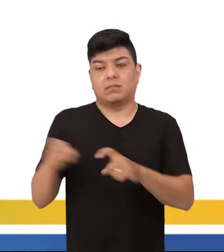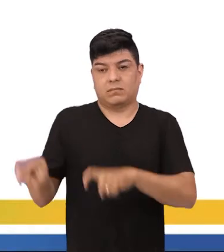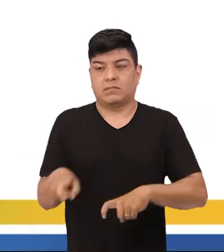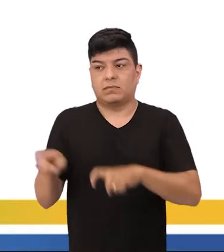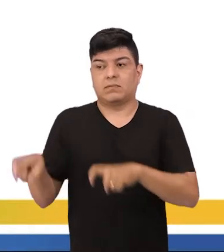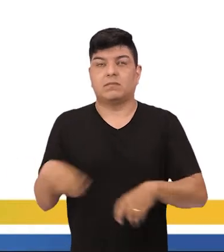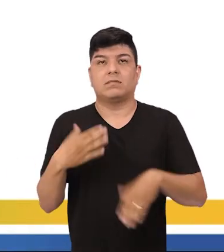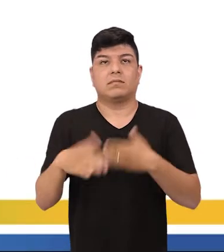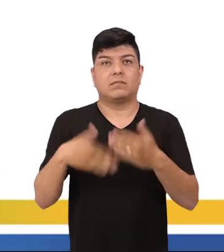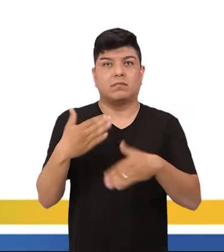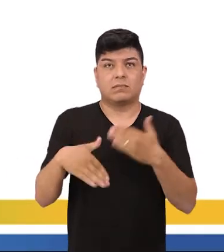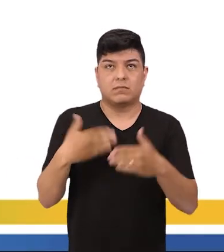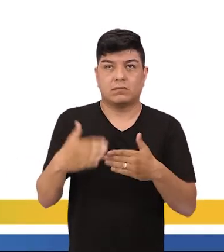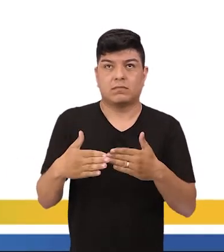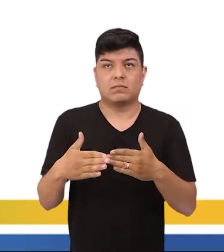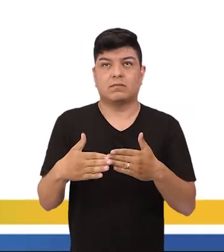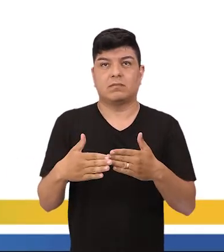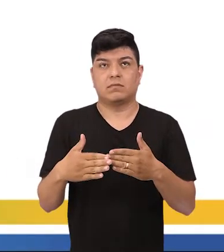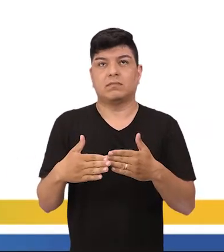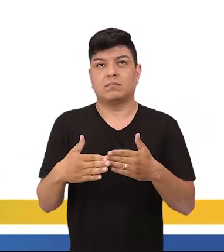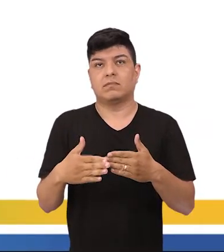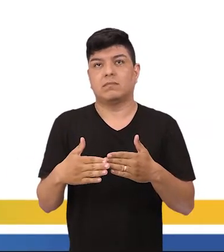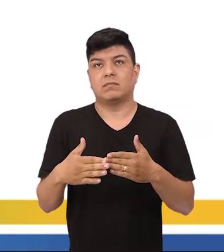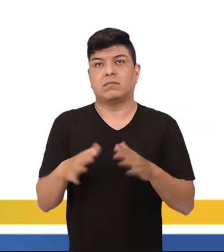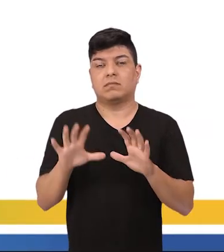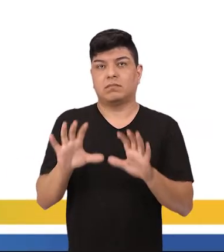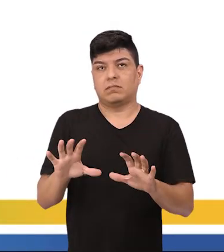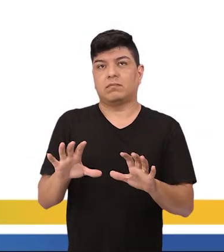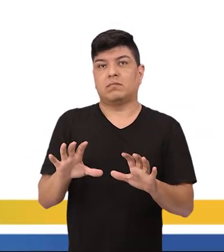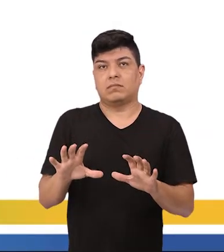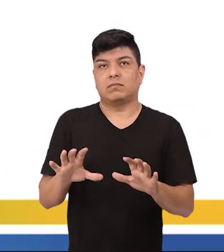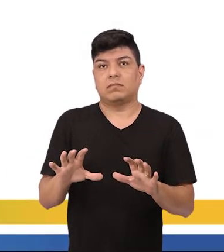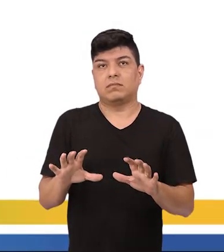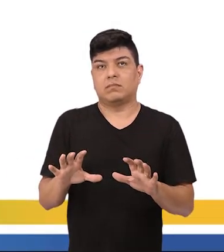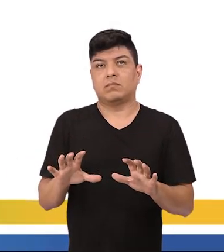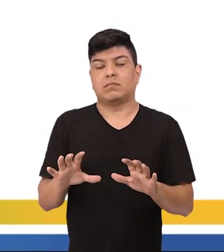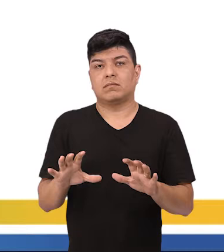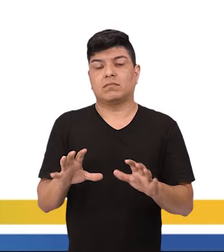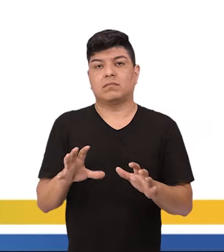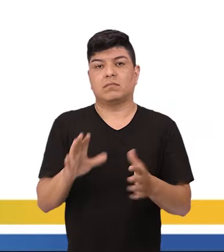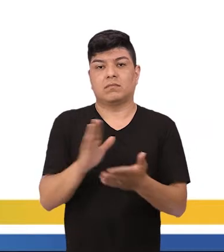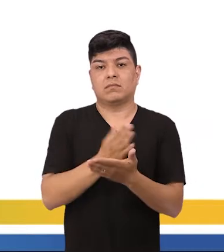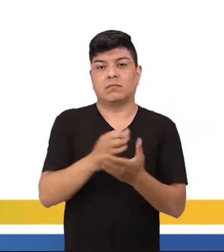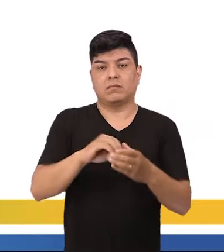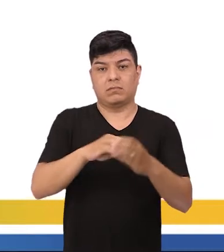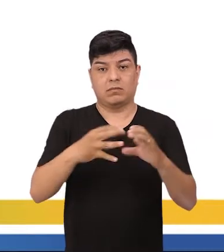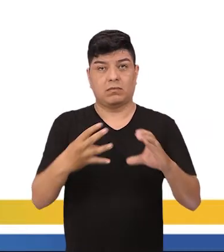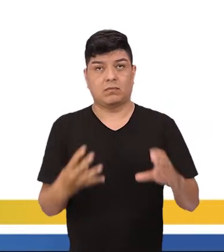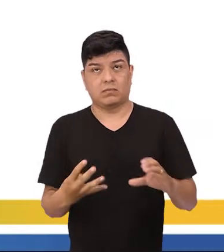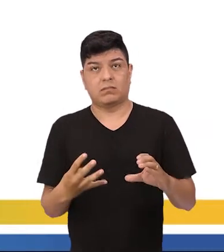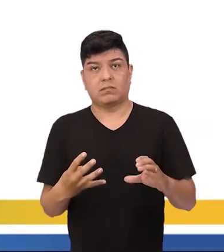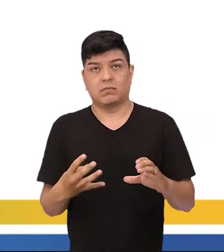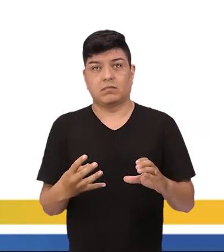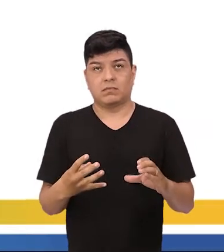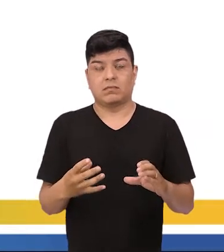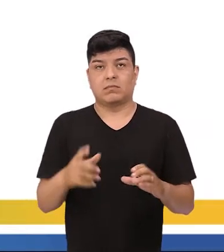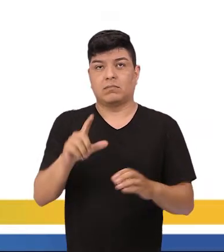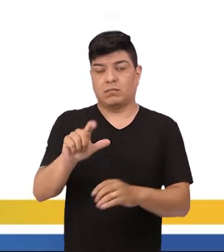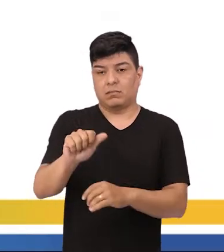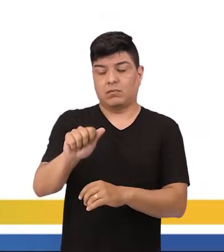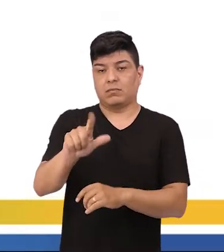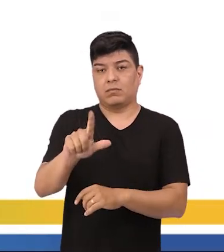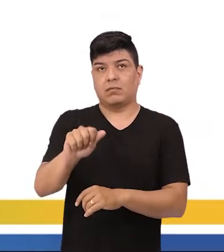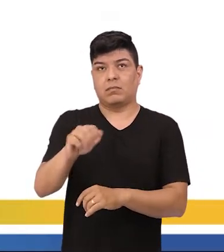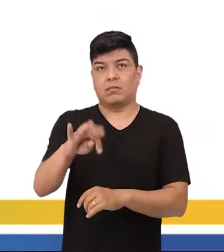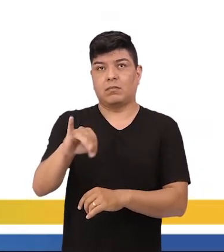né? Desenvolvido nas colônias, que é o conhecido plantation, né? Que aí a gente tem algumas características, né? O latifúndio, ou